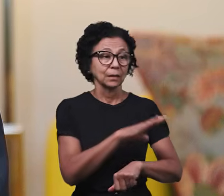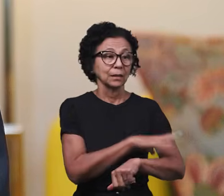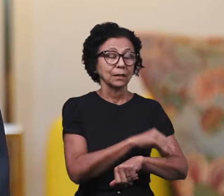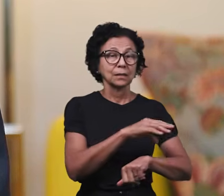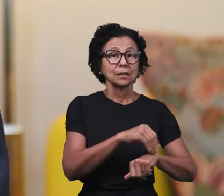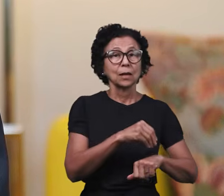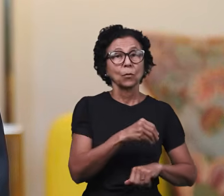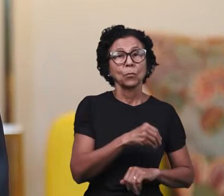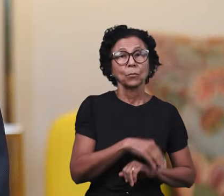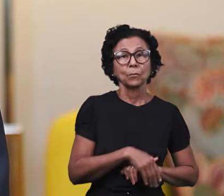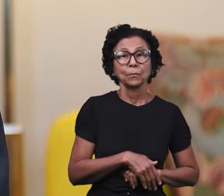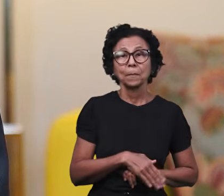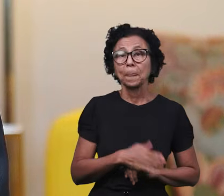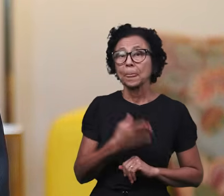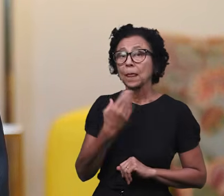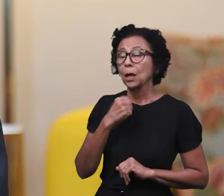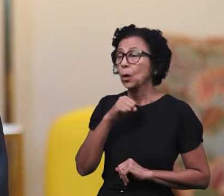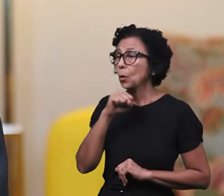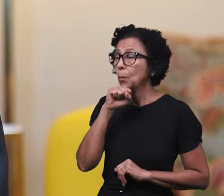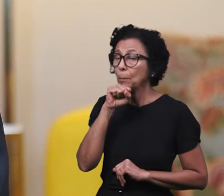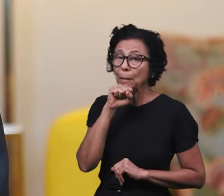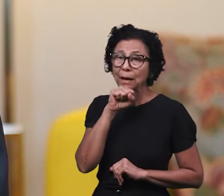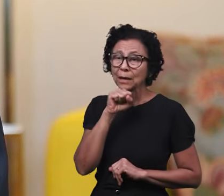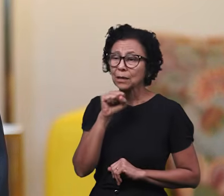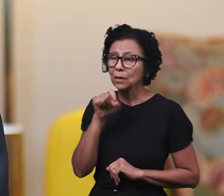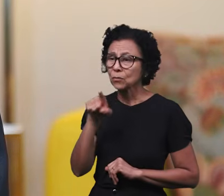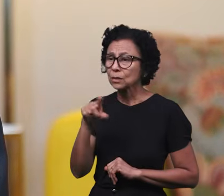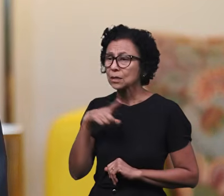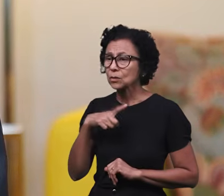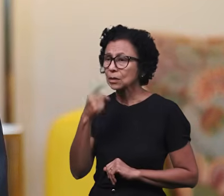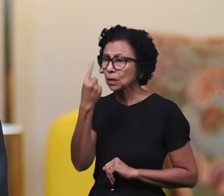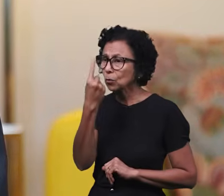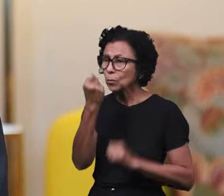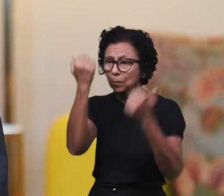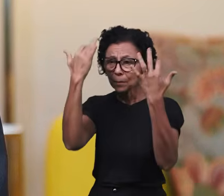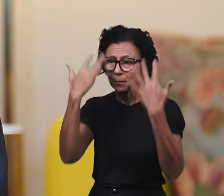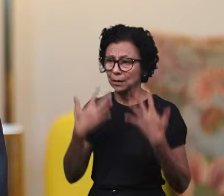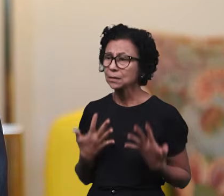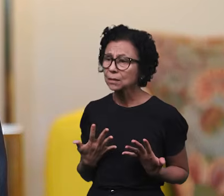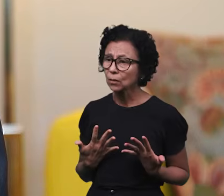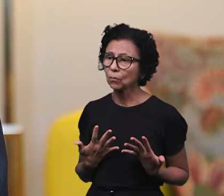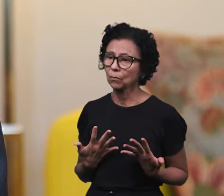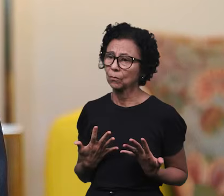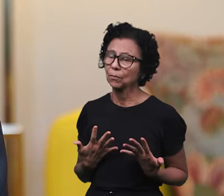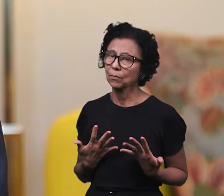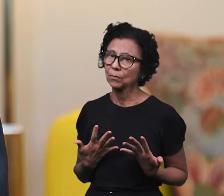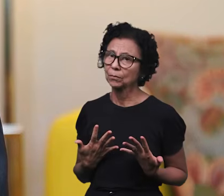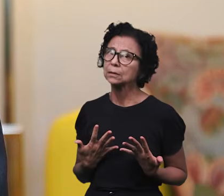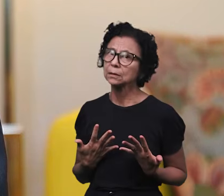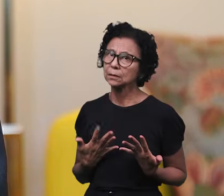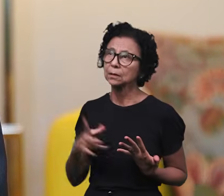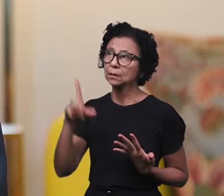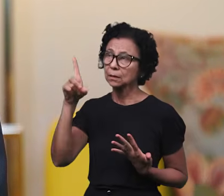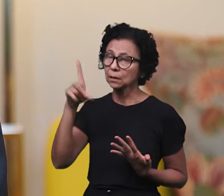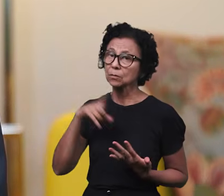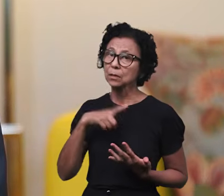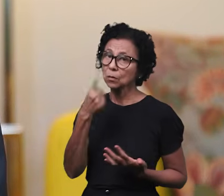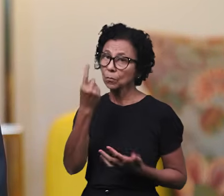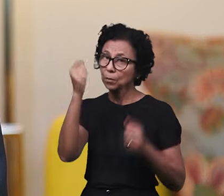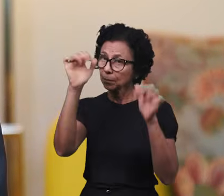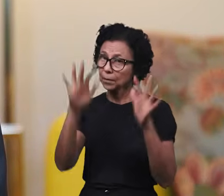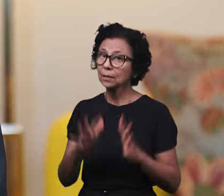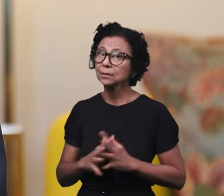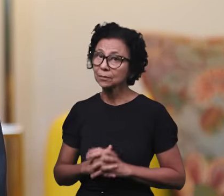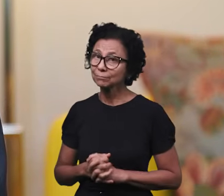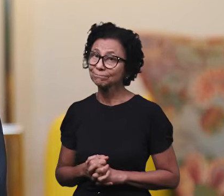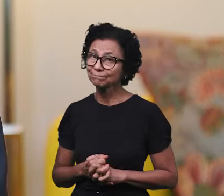assim: meu pai, tem somente uma bênção? Deus somente tem uma bênção, não tem duas. E a bênção está relacionada